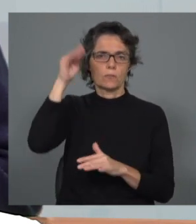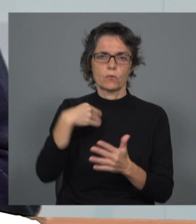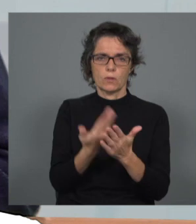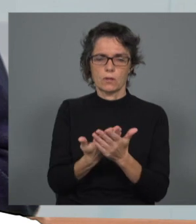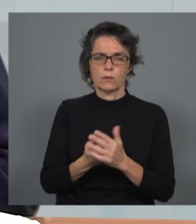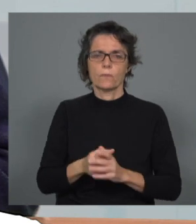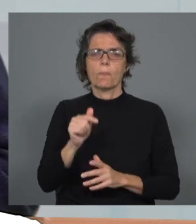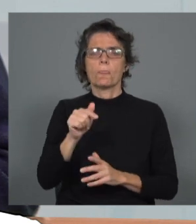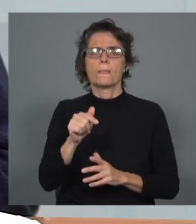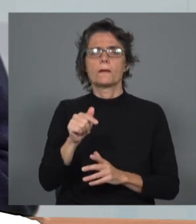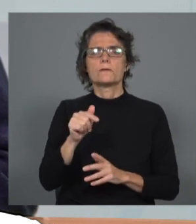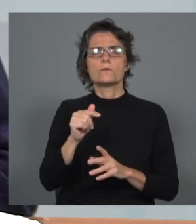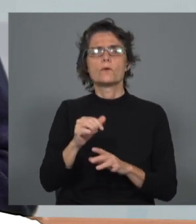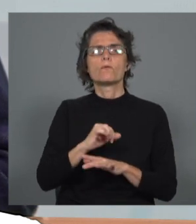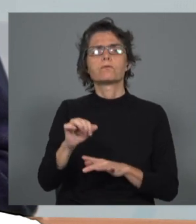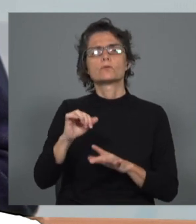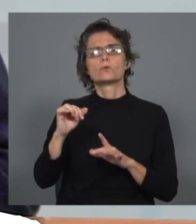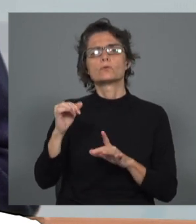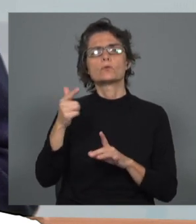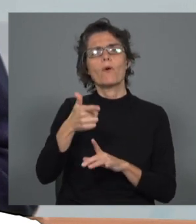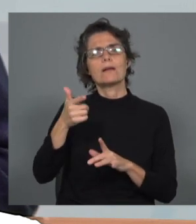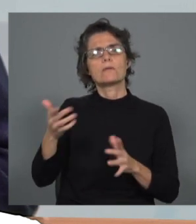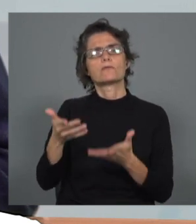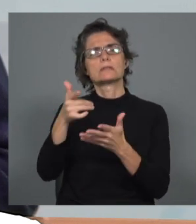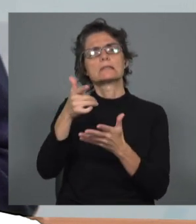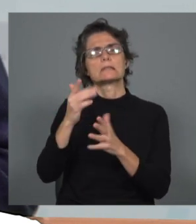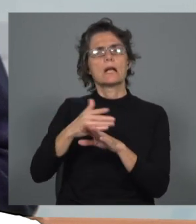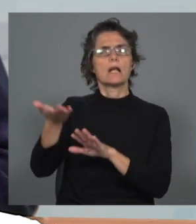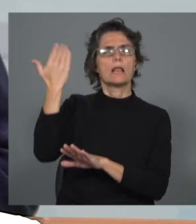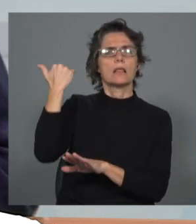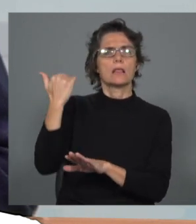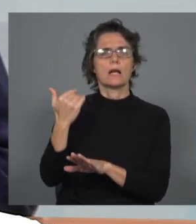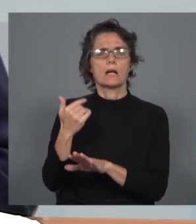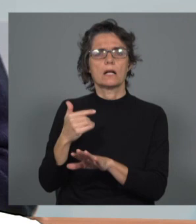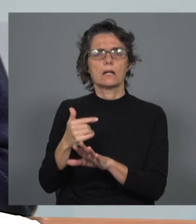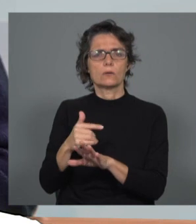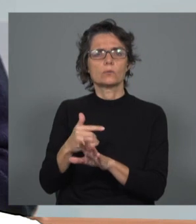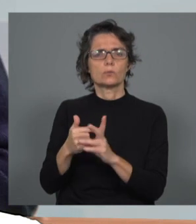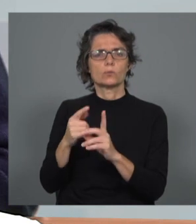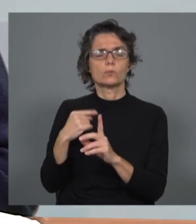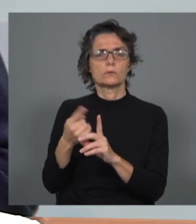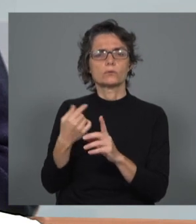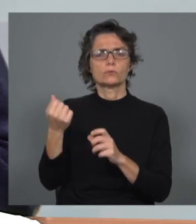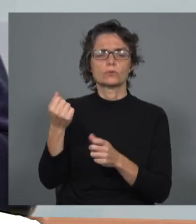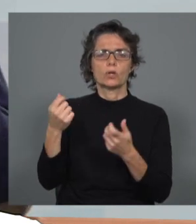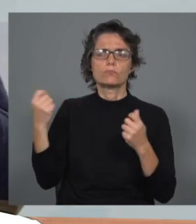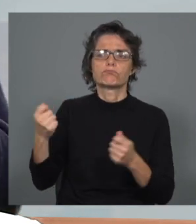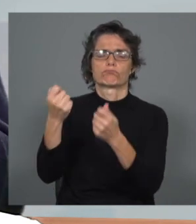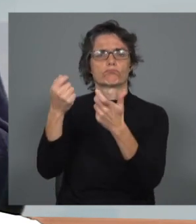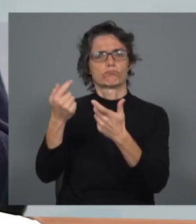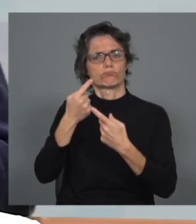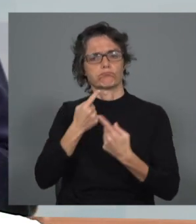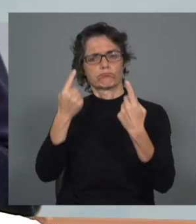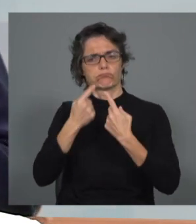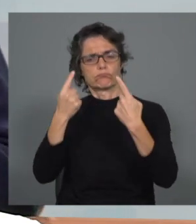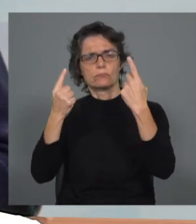campanha contra as armas ligeiras que na altura tínhamos liderado, em que houve uma